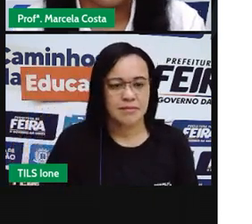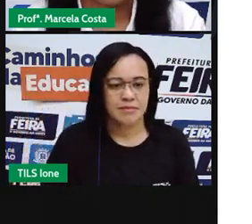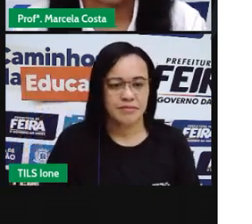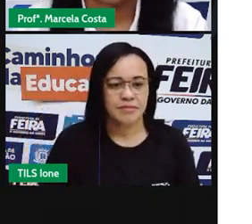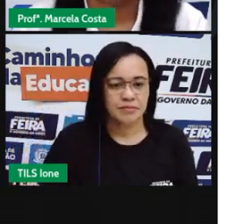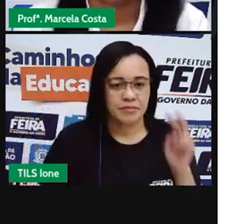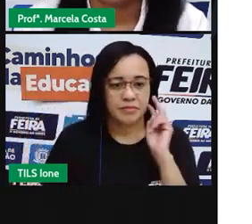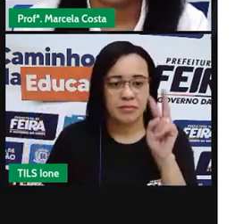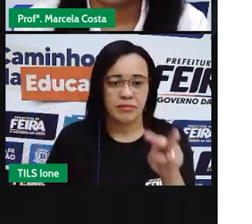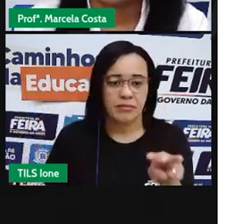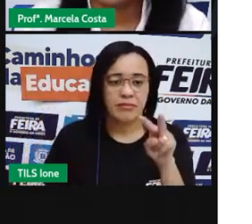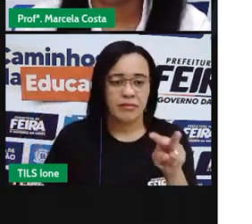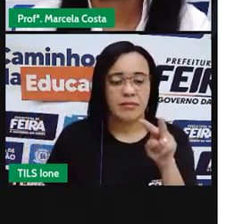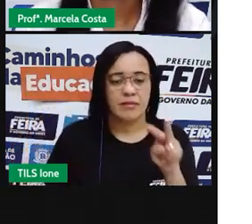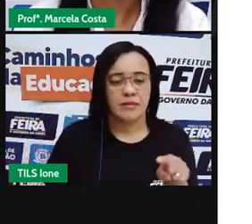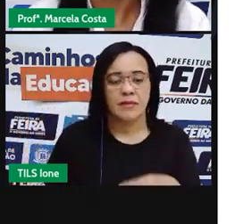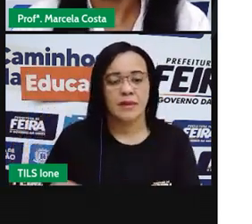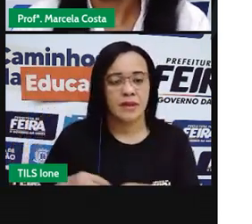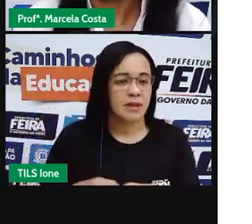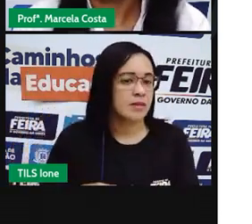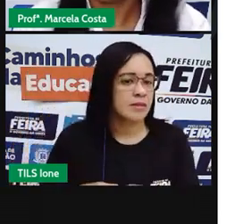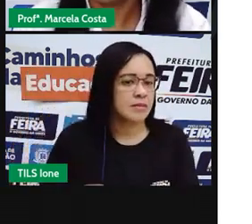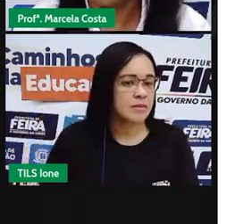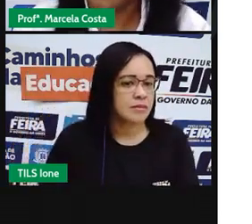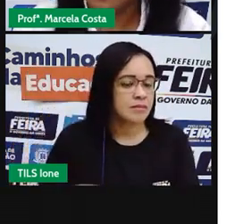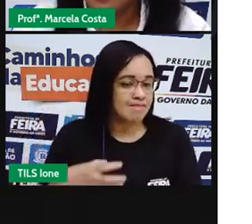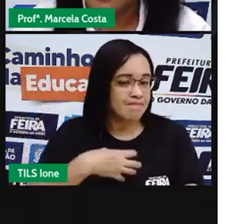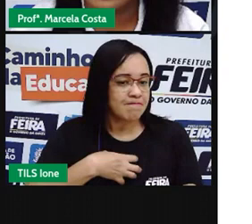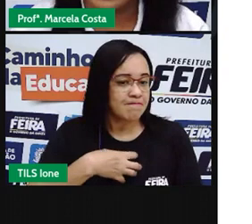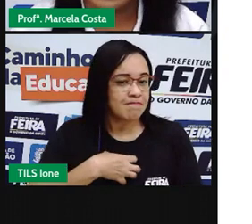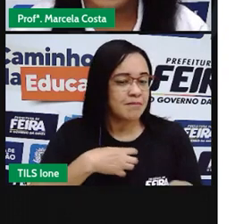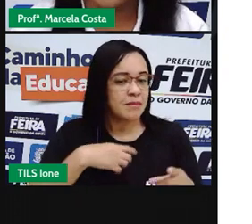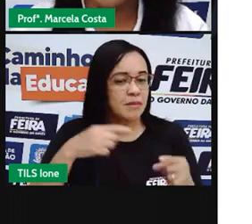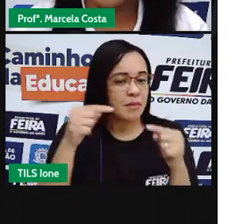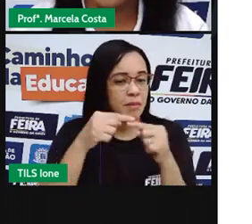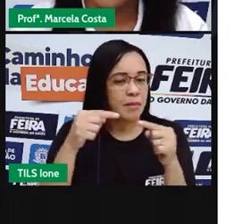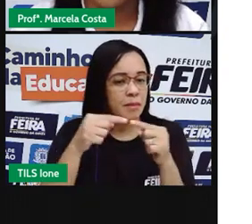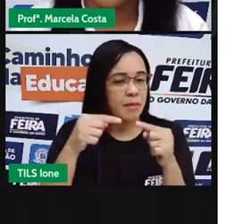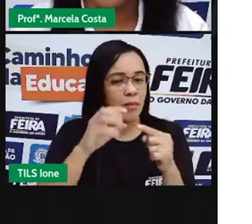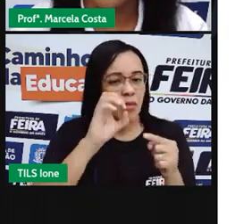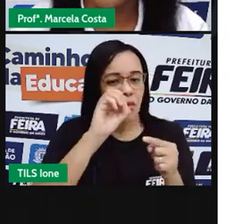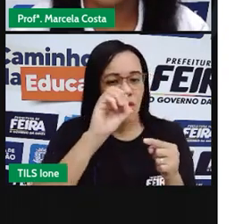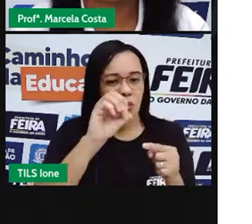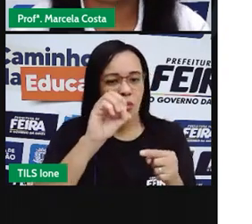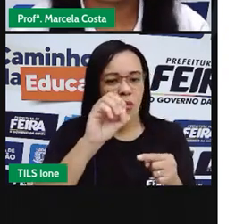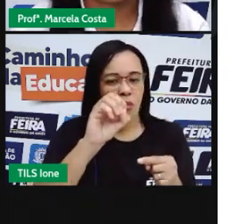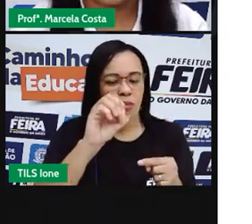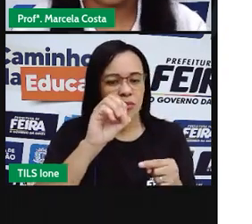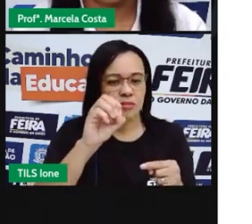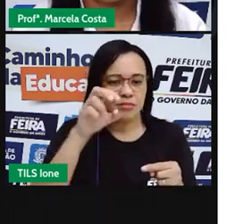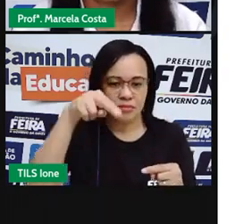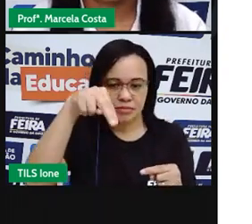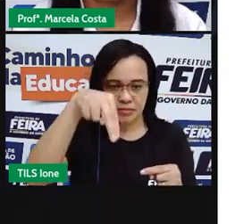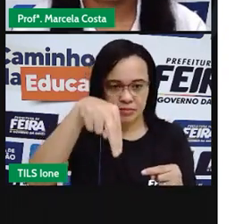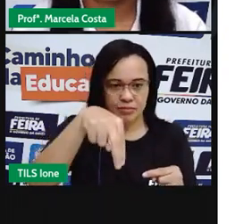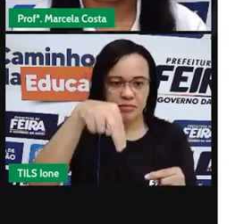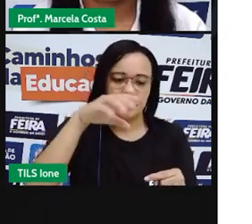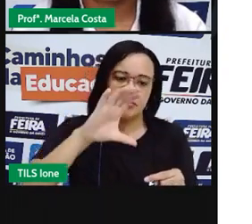Você vê o som na letra O, não é isso? Onça.